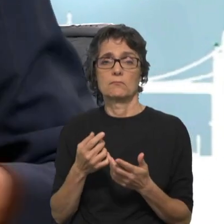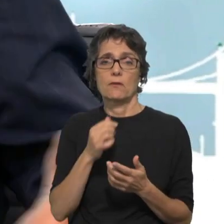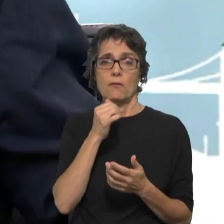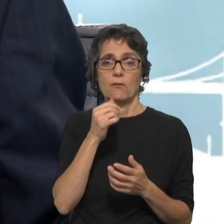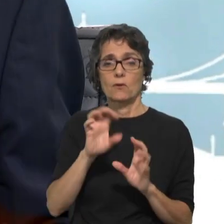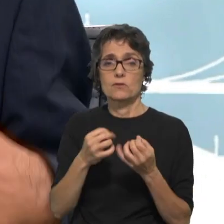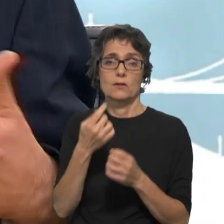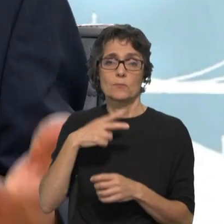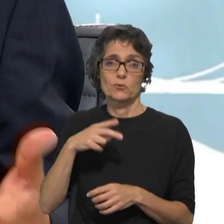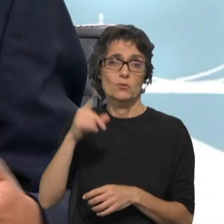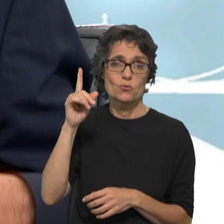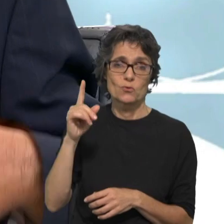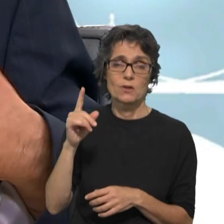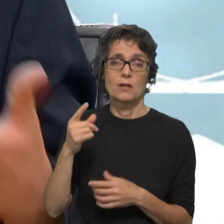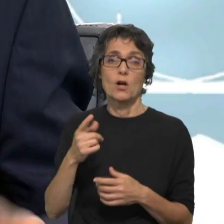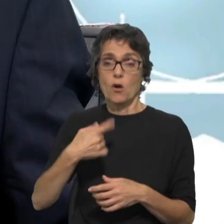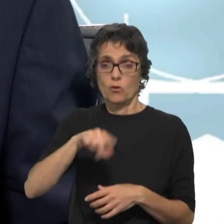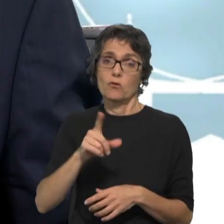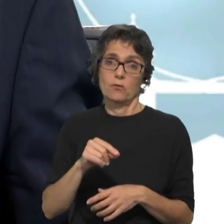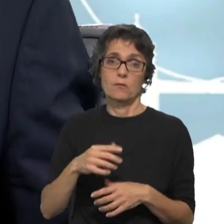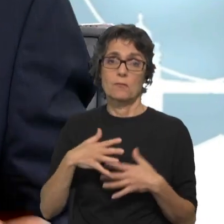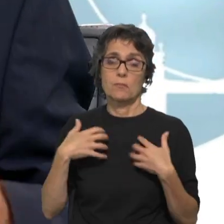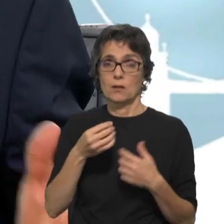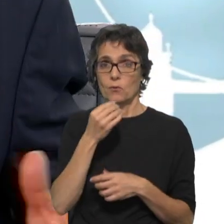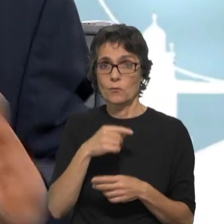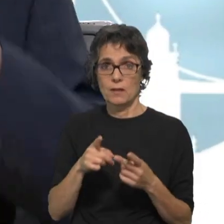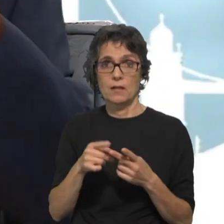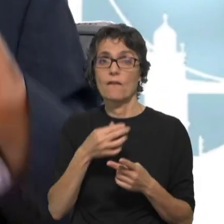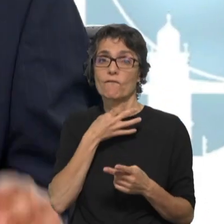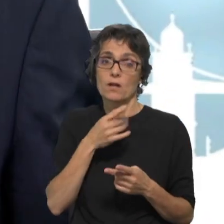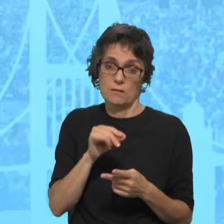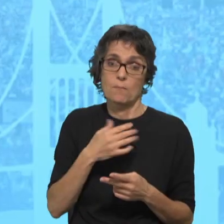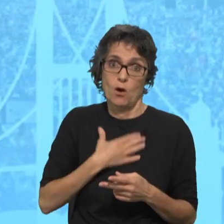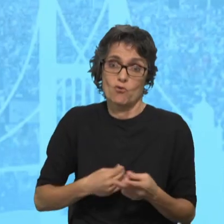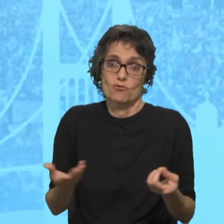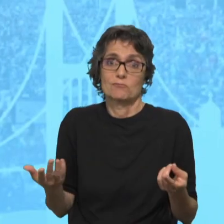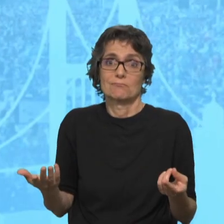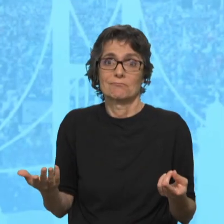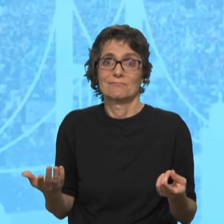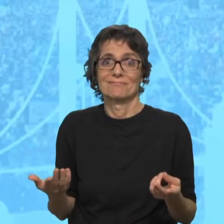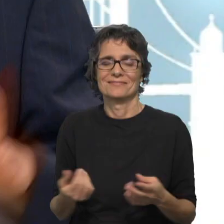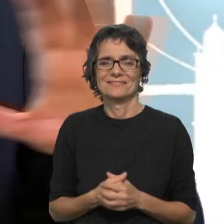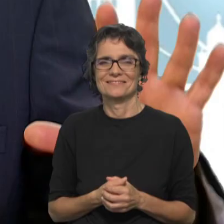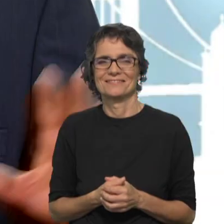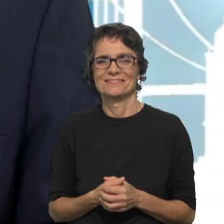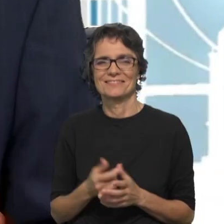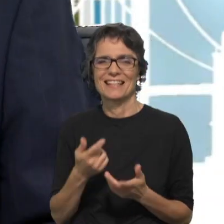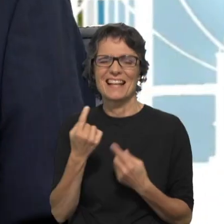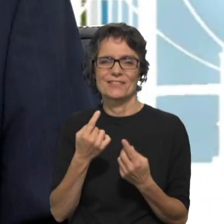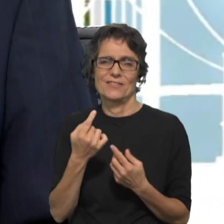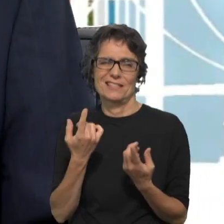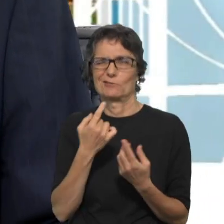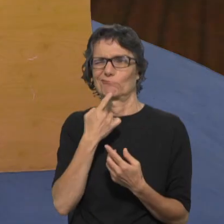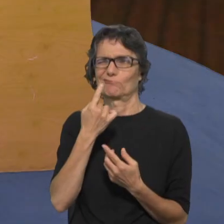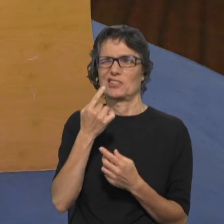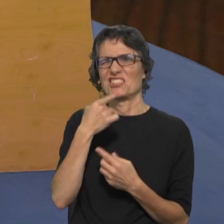da própria integração. Nós também comemos bacalhau, também gostamos do fado, quer dizer, às vezes há um bocado essa percepção de que são pessoas um bocado raras e um